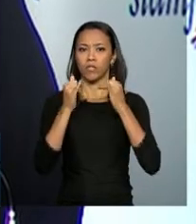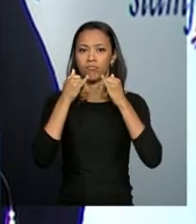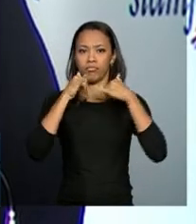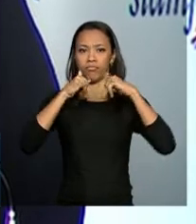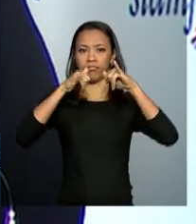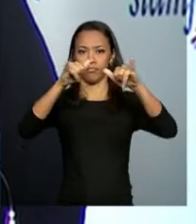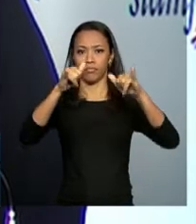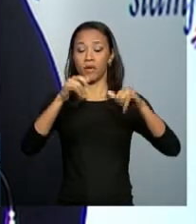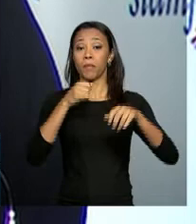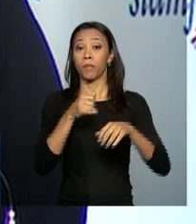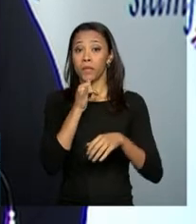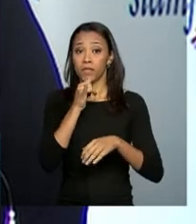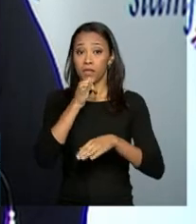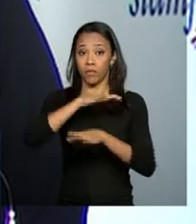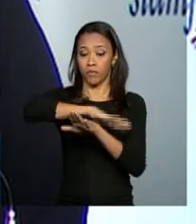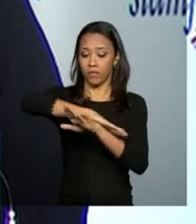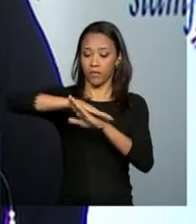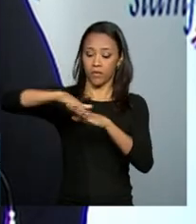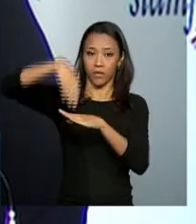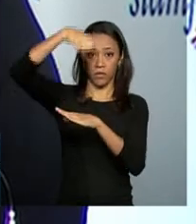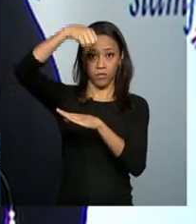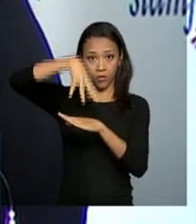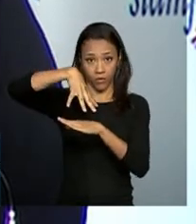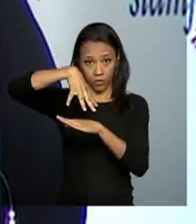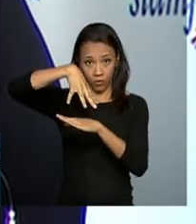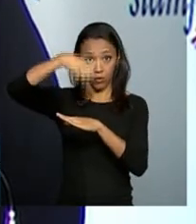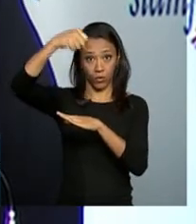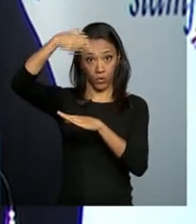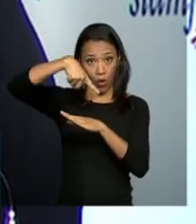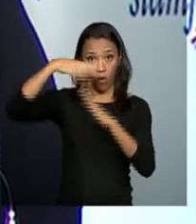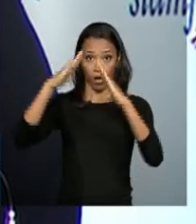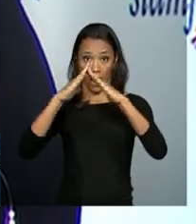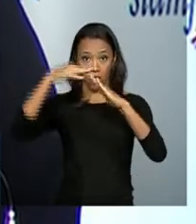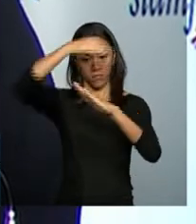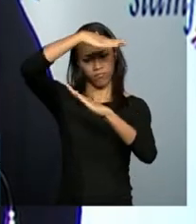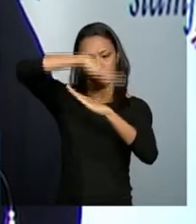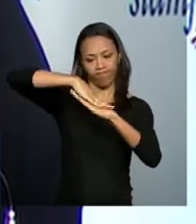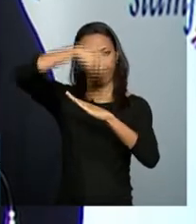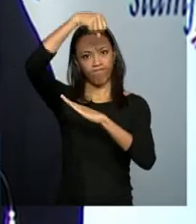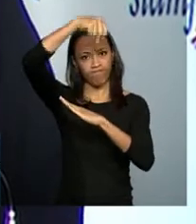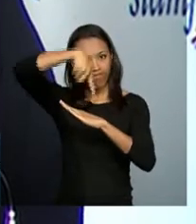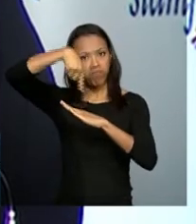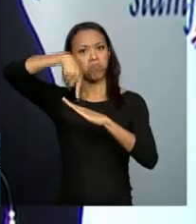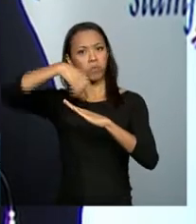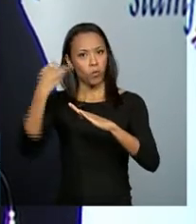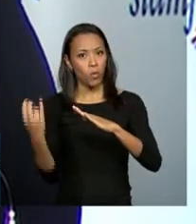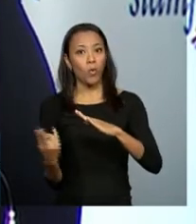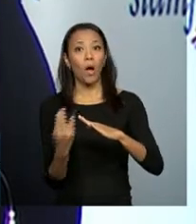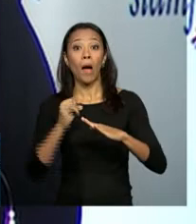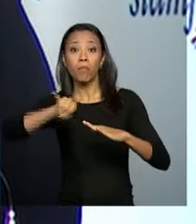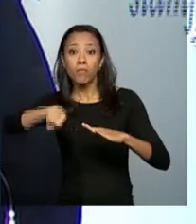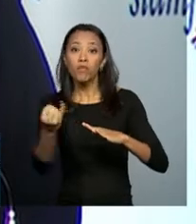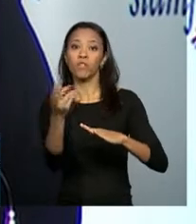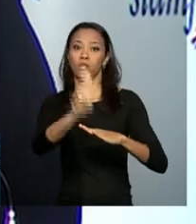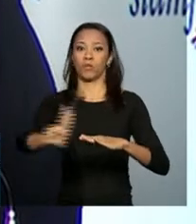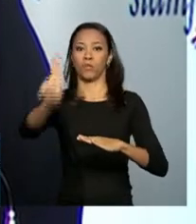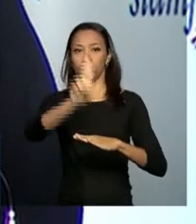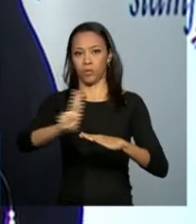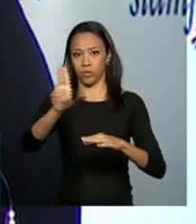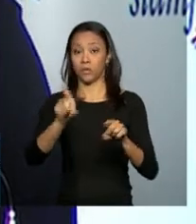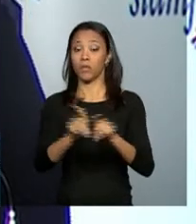são painéis solar térmicos, como também no uso eficiente e correto da